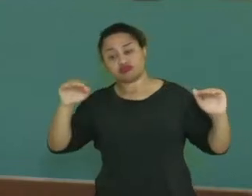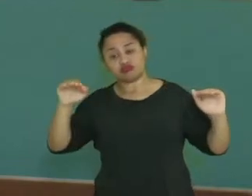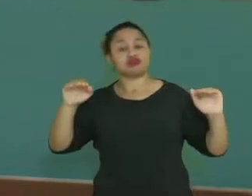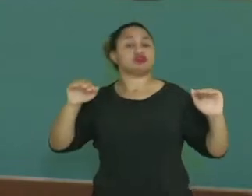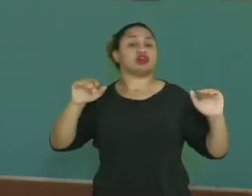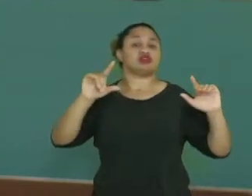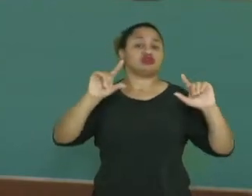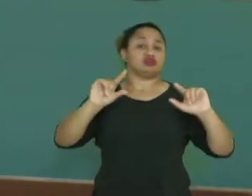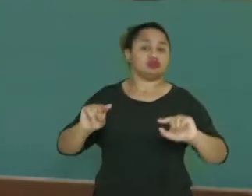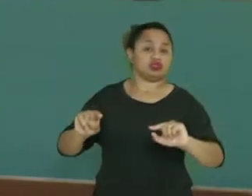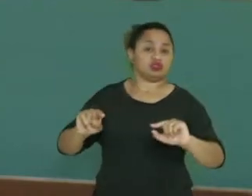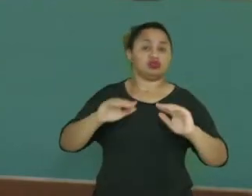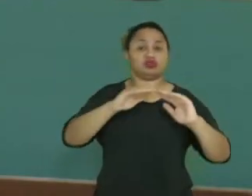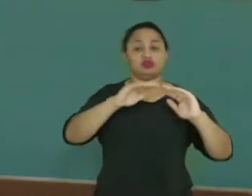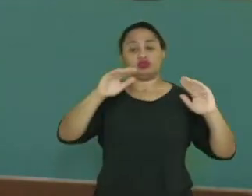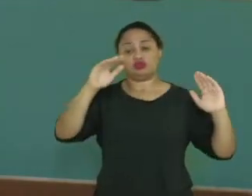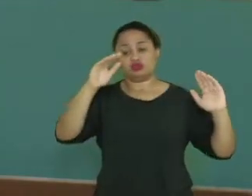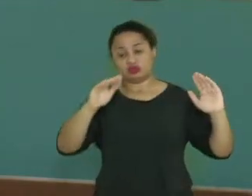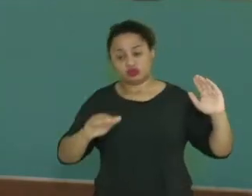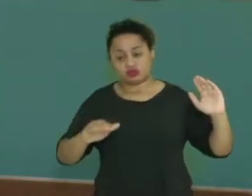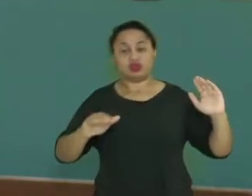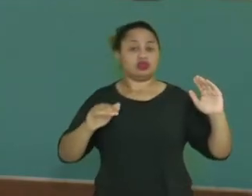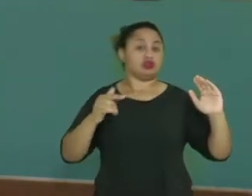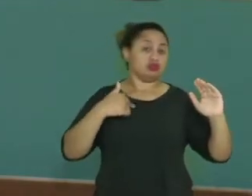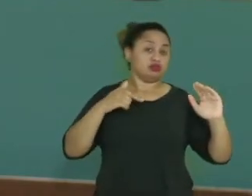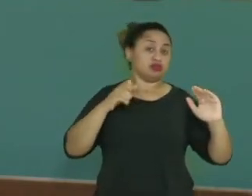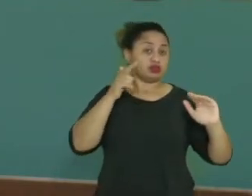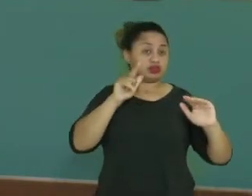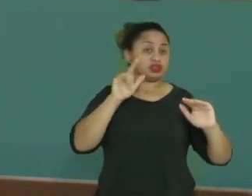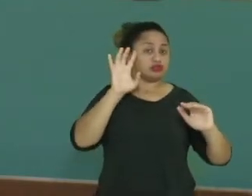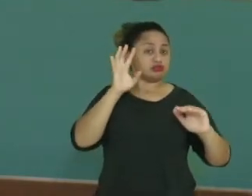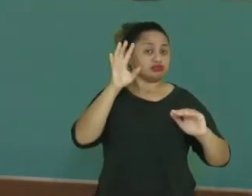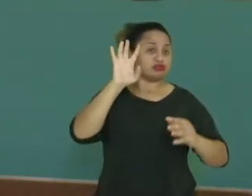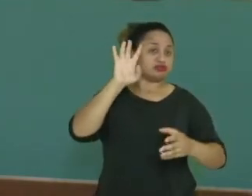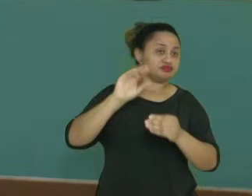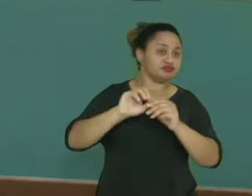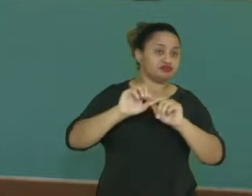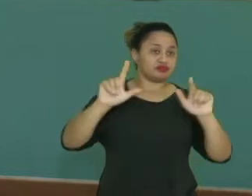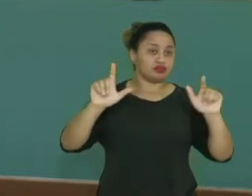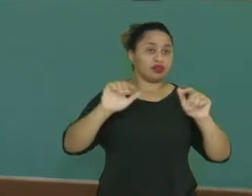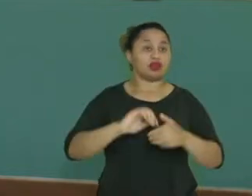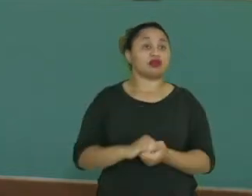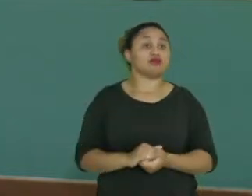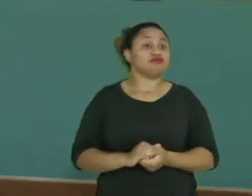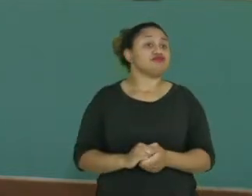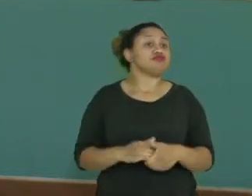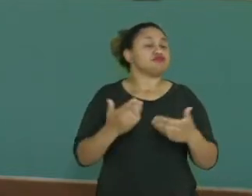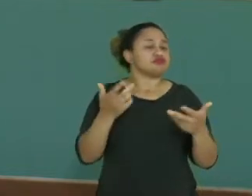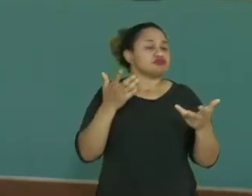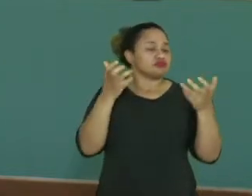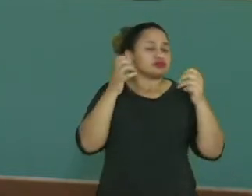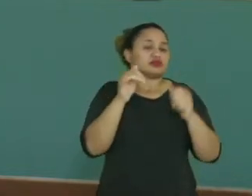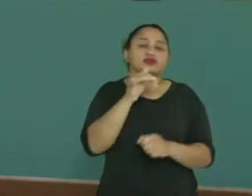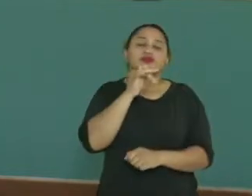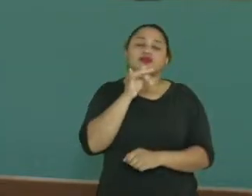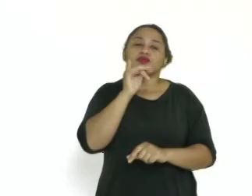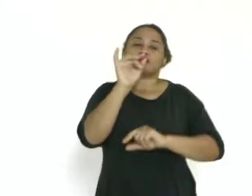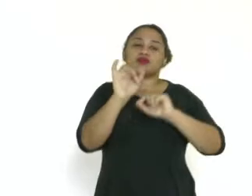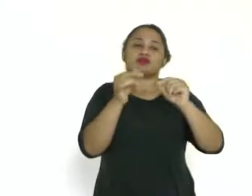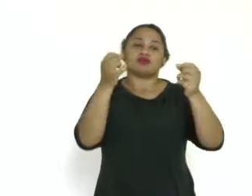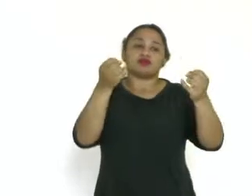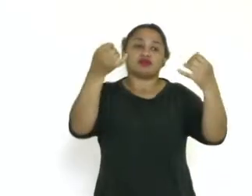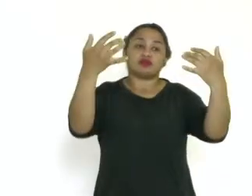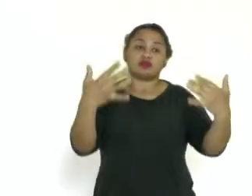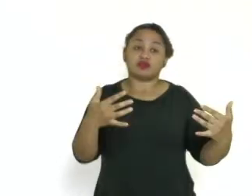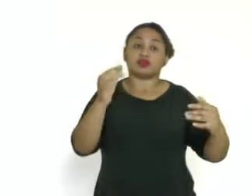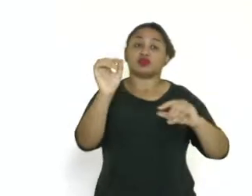está caindo, para uma tomada de decisão, tá bom? Beleza? Então, tá jóia. Olha só esse exemplo aqui, como eu falei até, né?